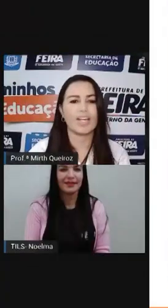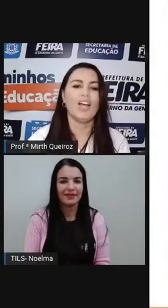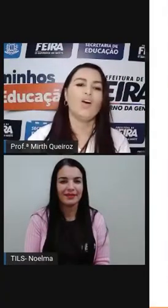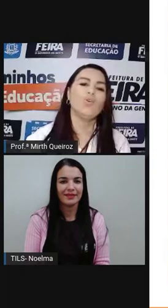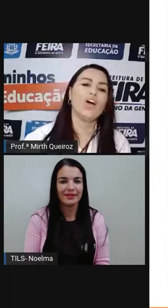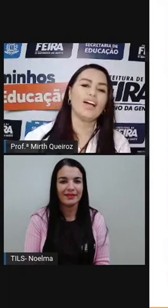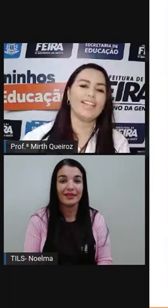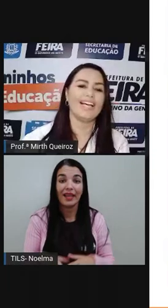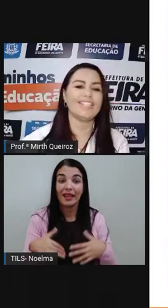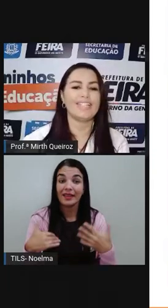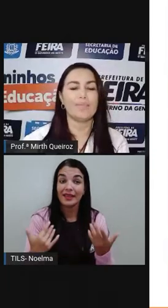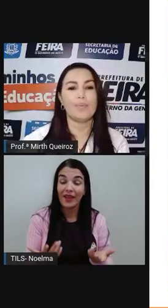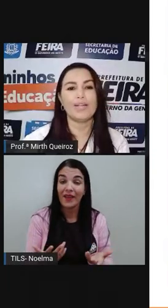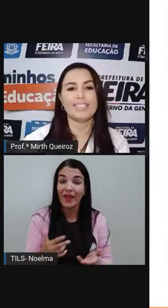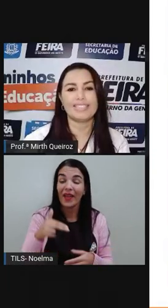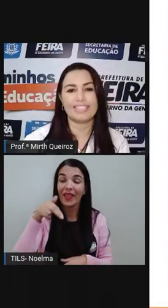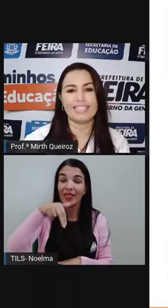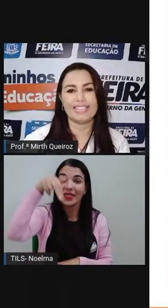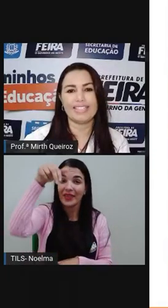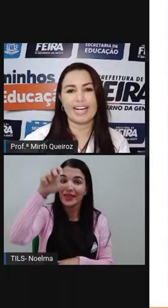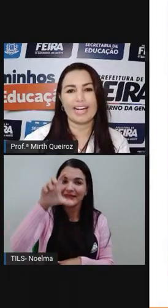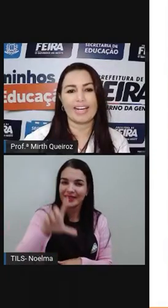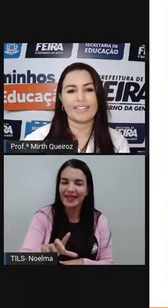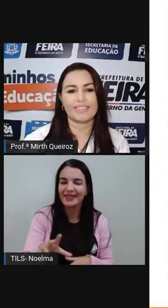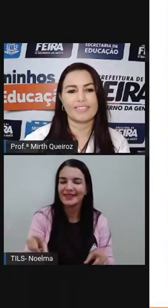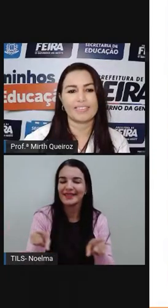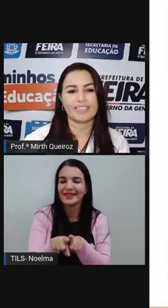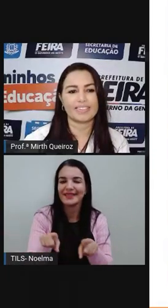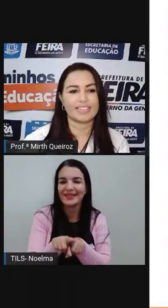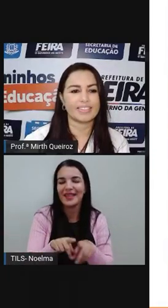O Nordeste é poesia.